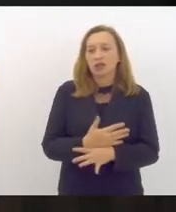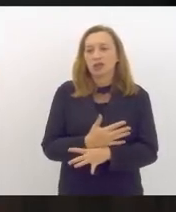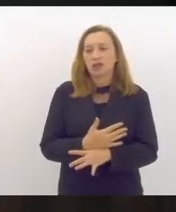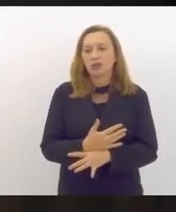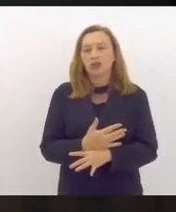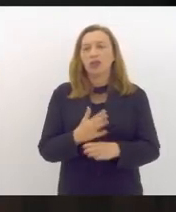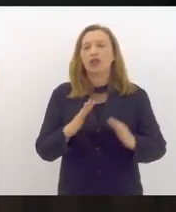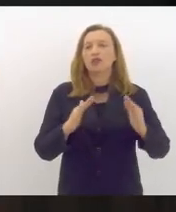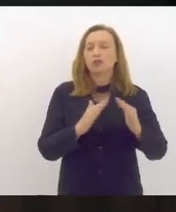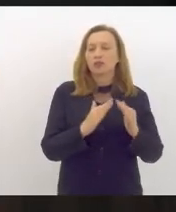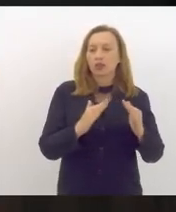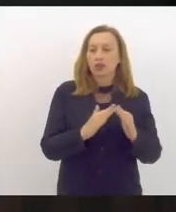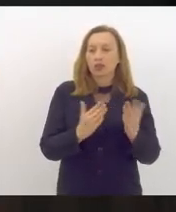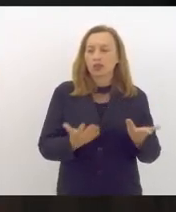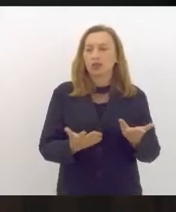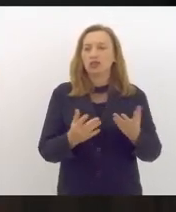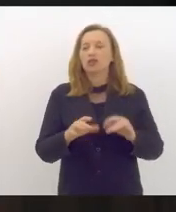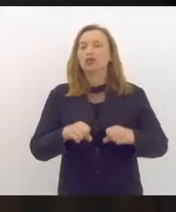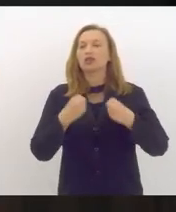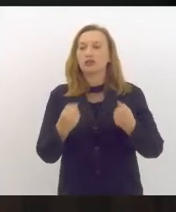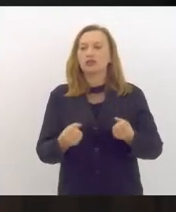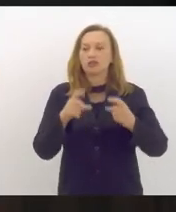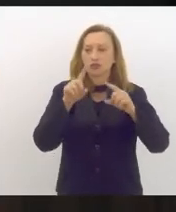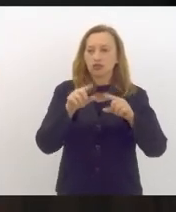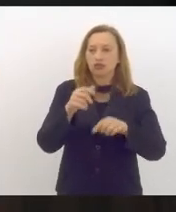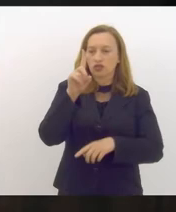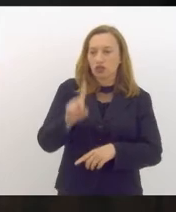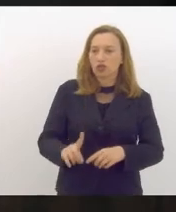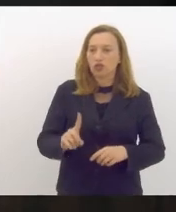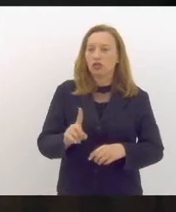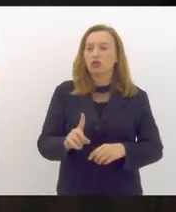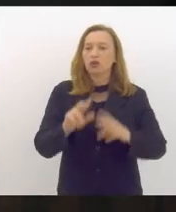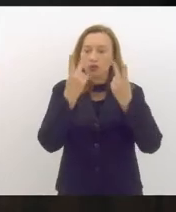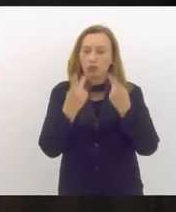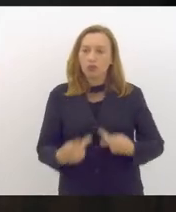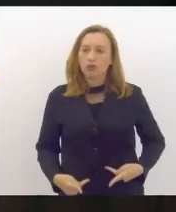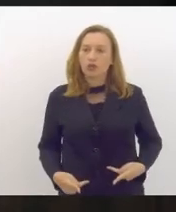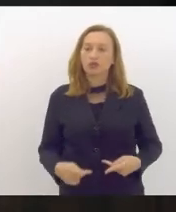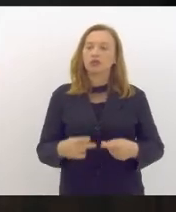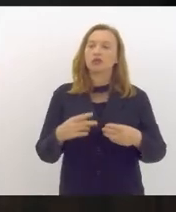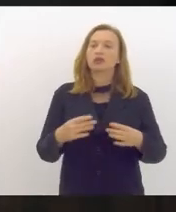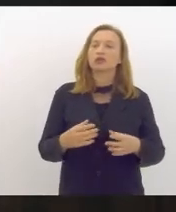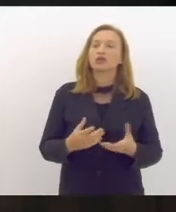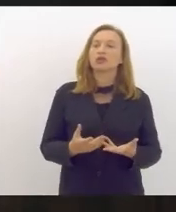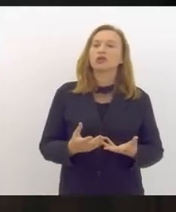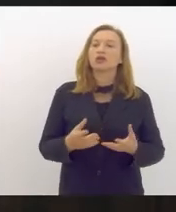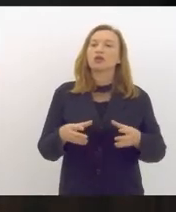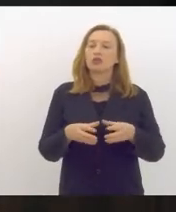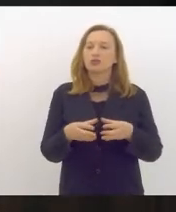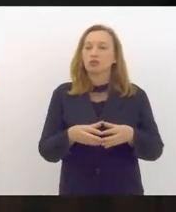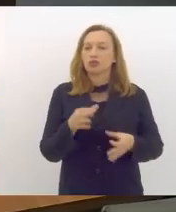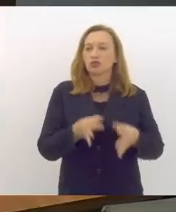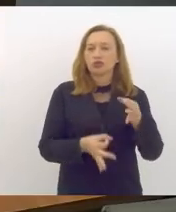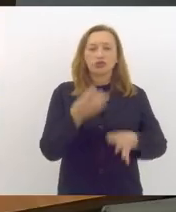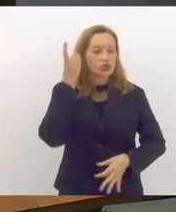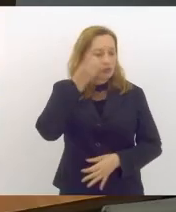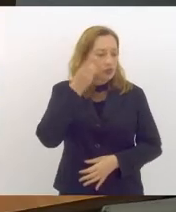Habitação, Assuntos Fundiários, de Defesa dos Direitos Humanos e Cidadania e de Orçamento. Pela Comissão de Constituição, Justiça, deputado Luiz